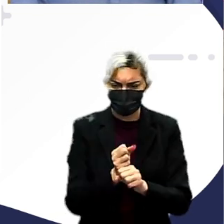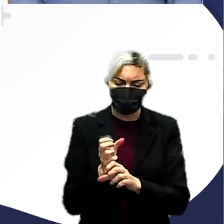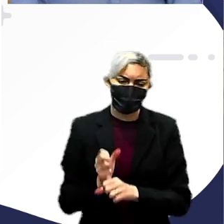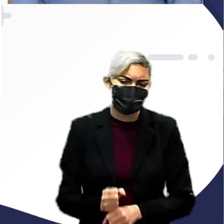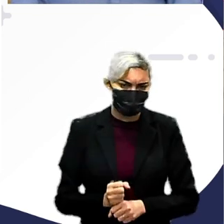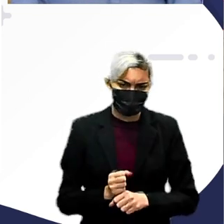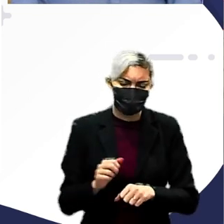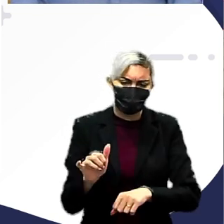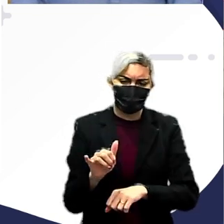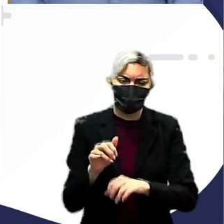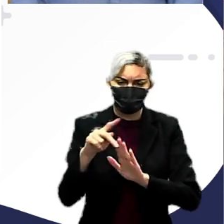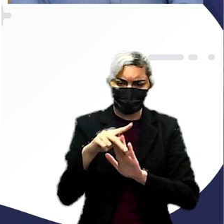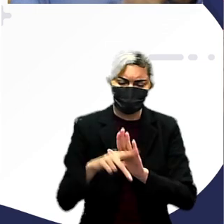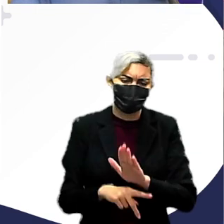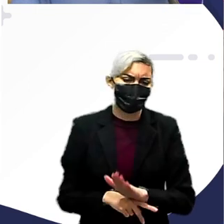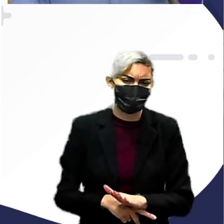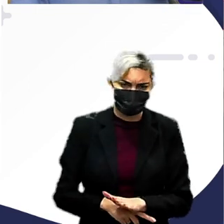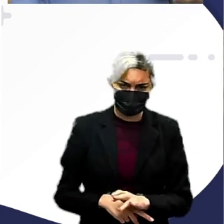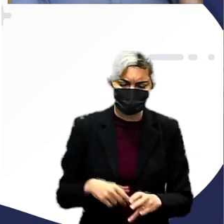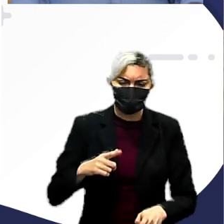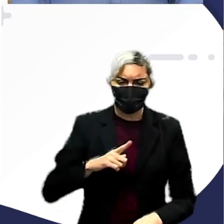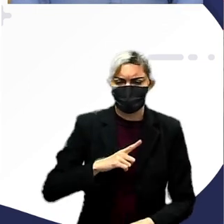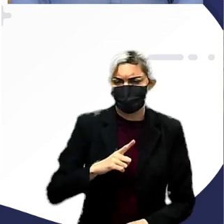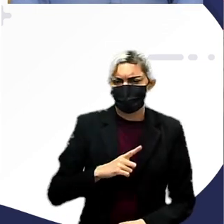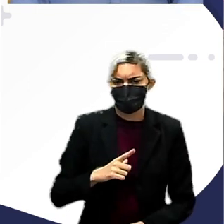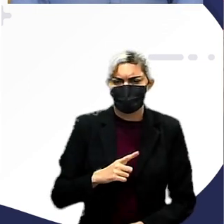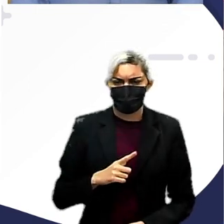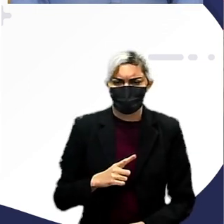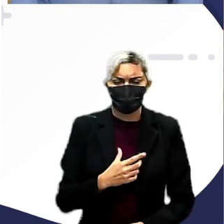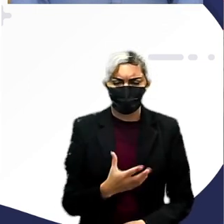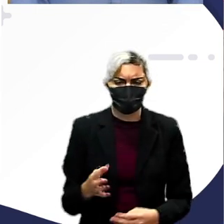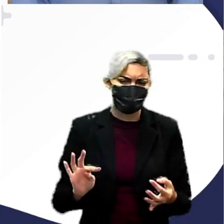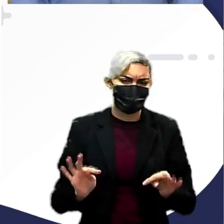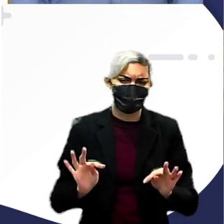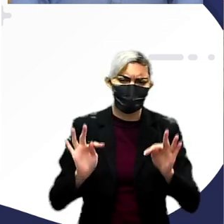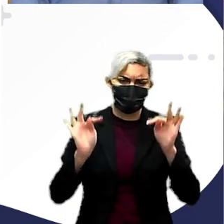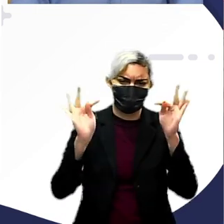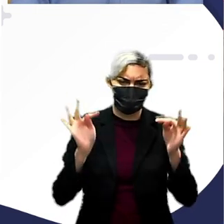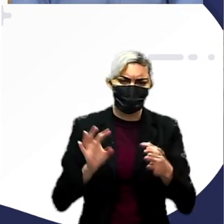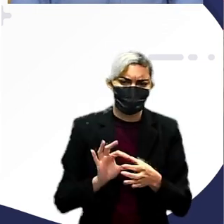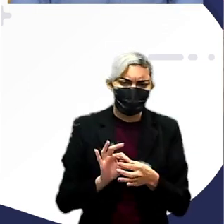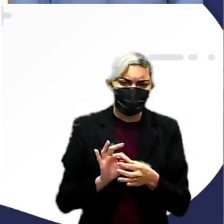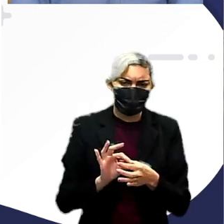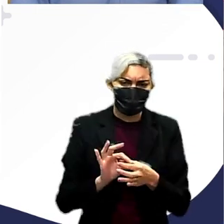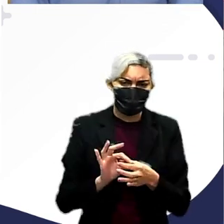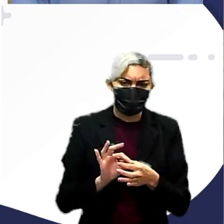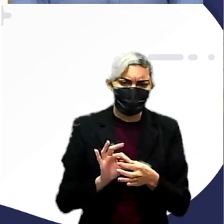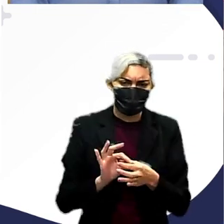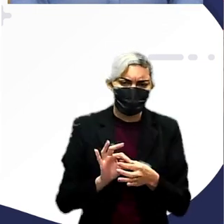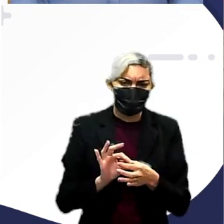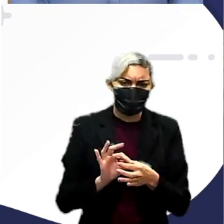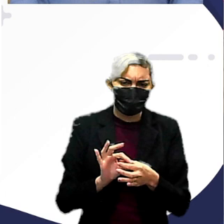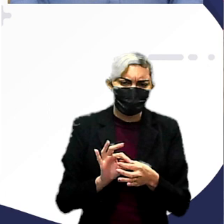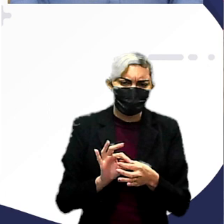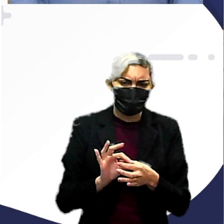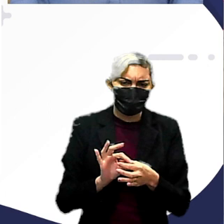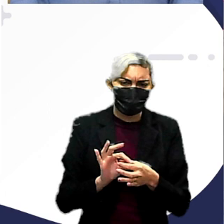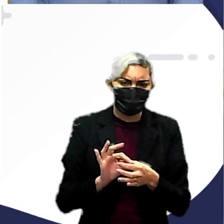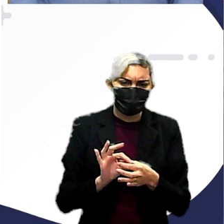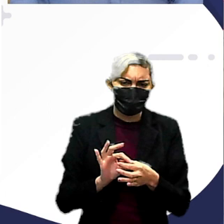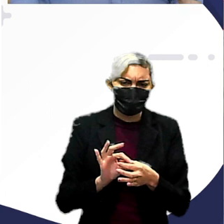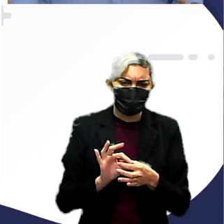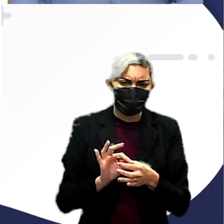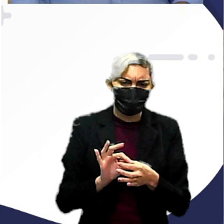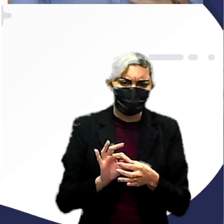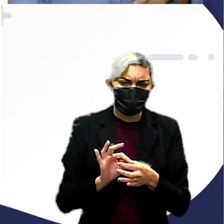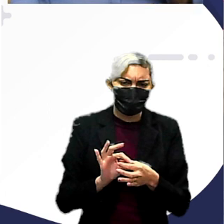mais planejada, né? Eu tenho tecnologia disponível para poder trabalhar de maneira